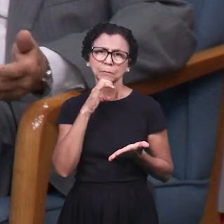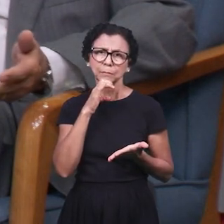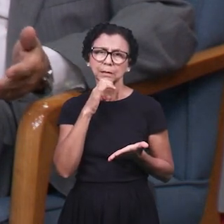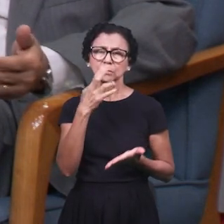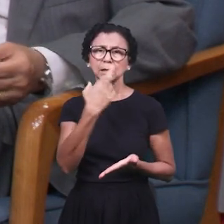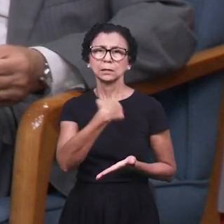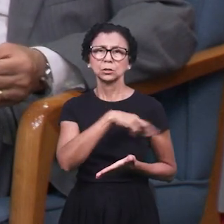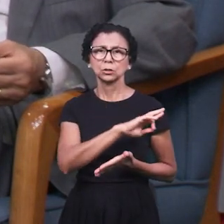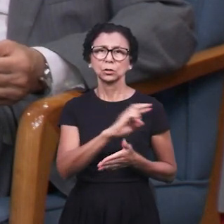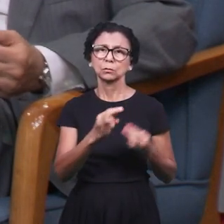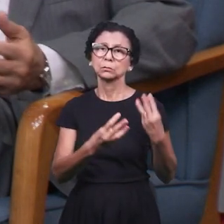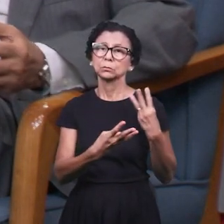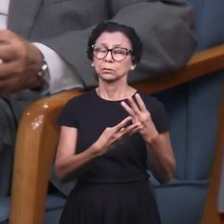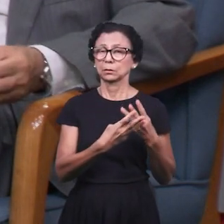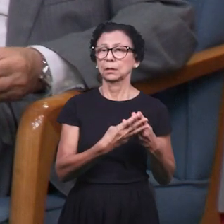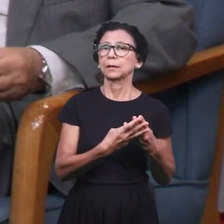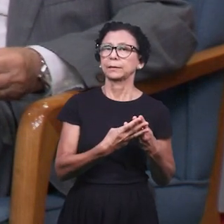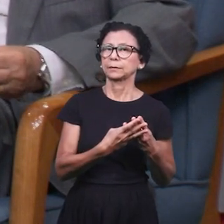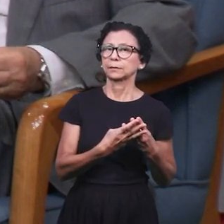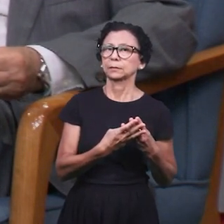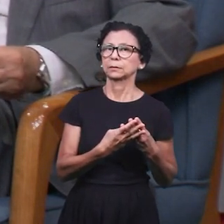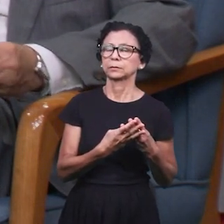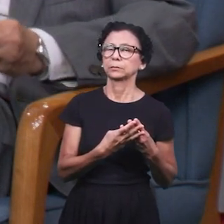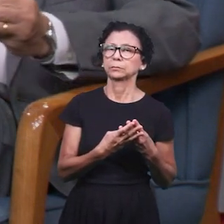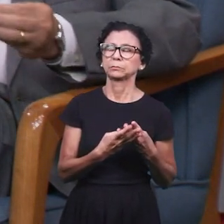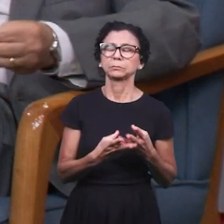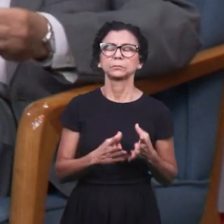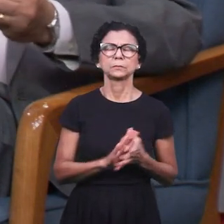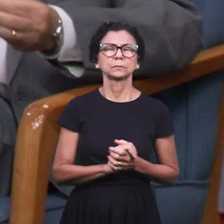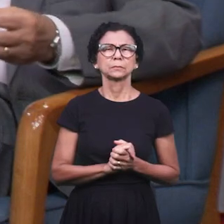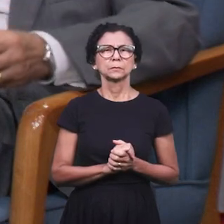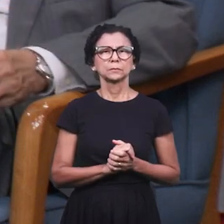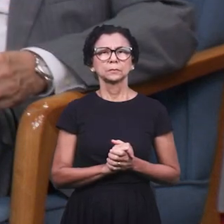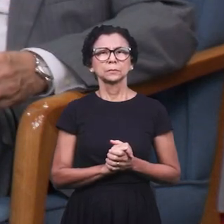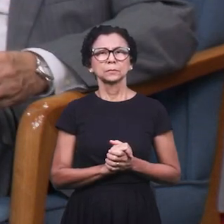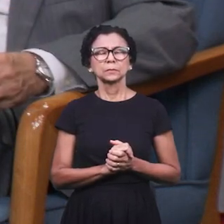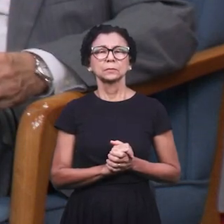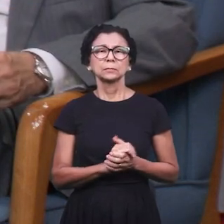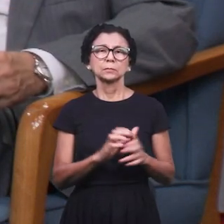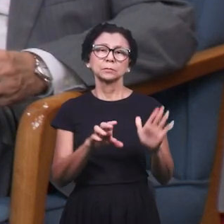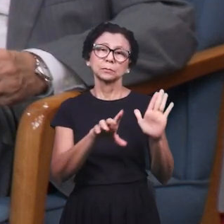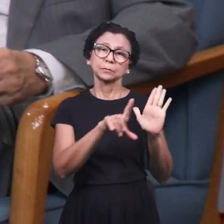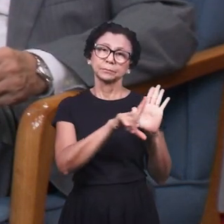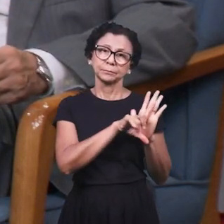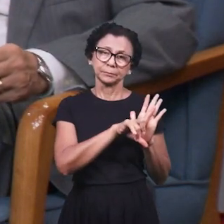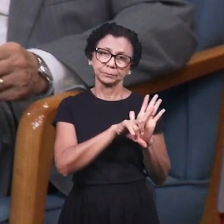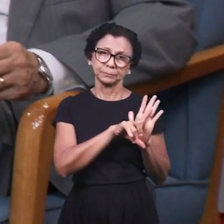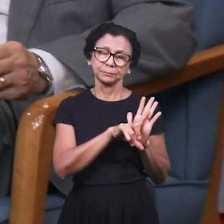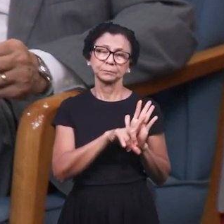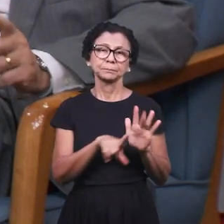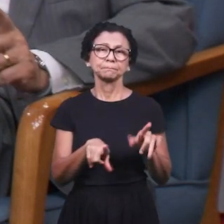religião judaica e de tudo aquilo que era todo o envolvimento da lei.